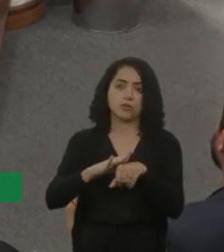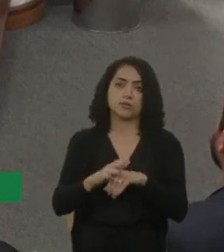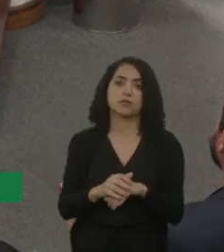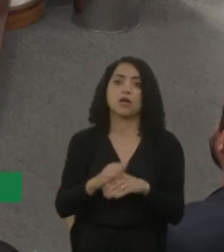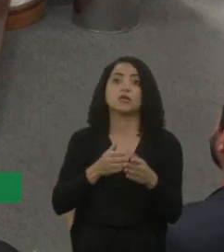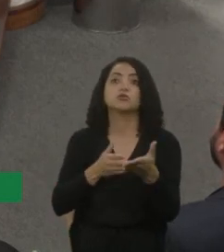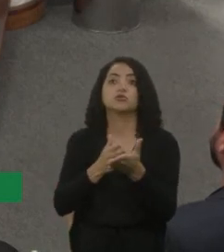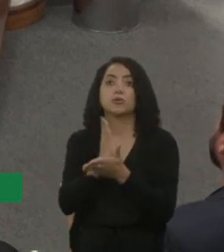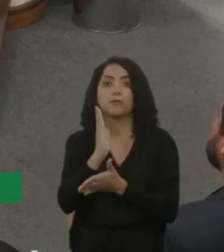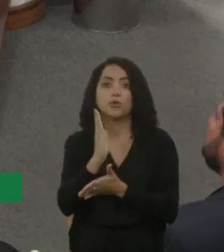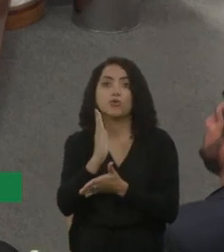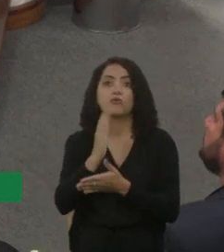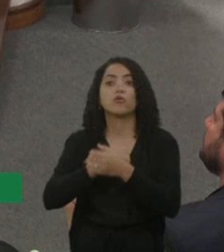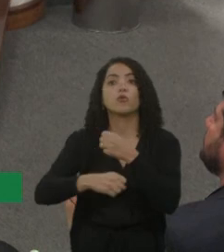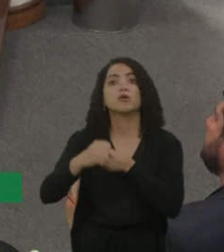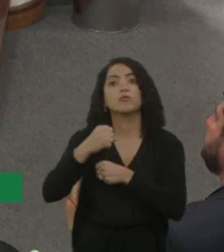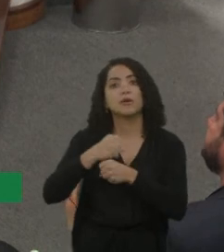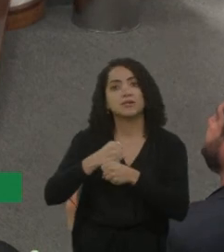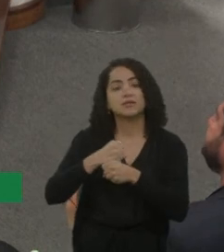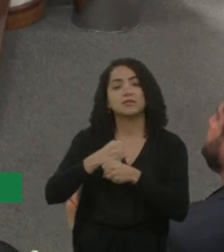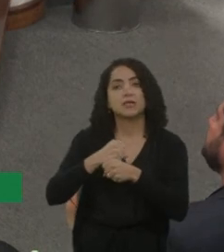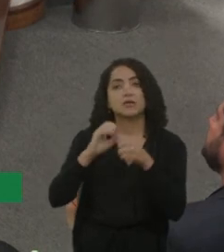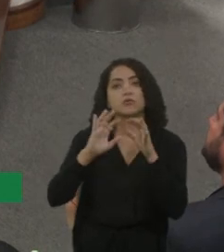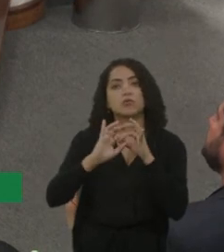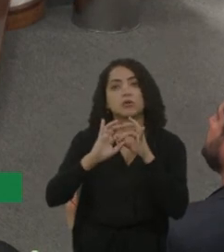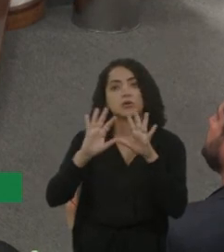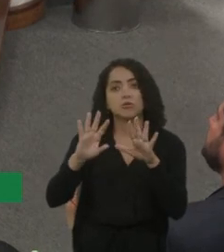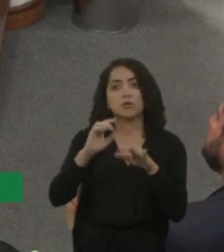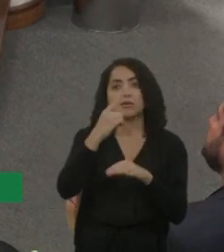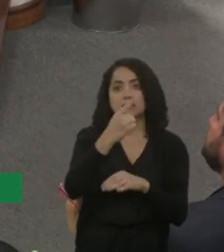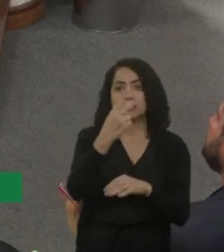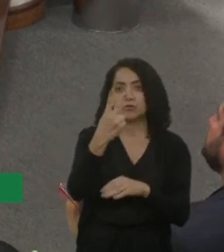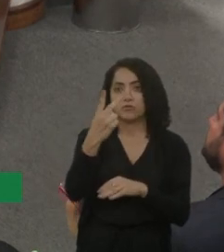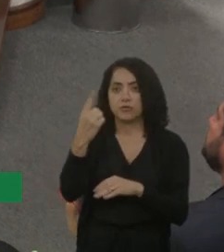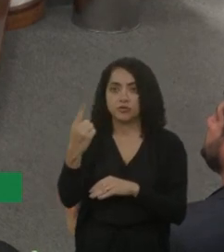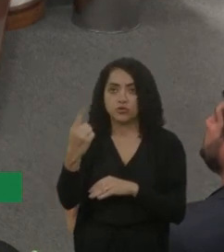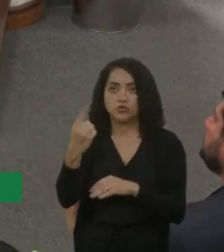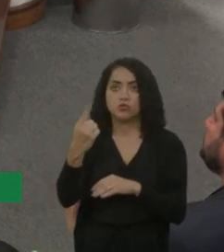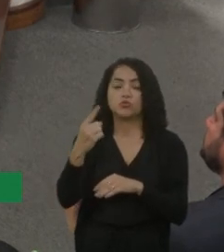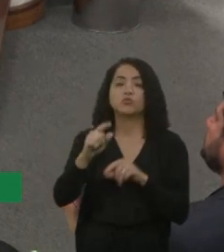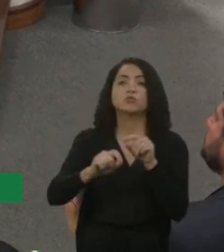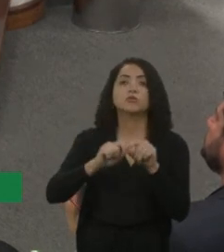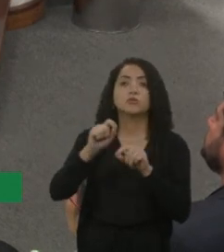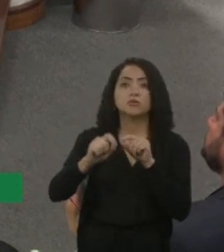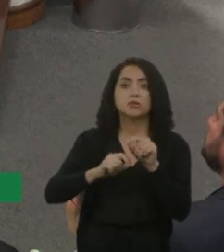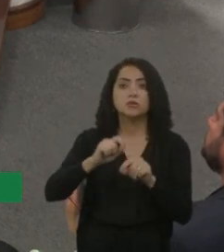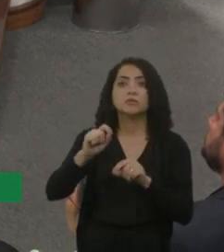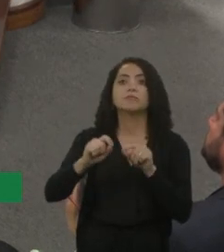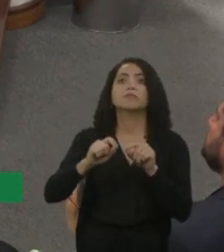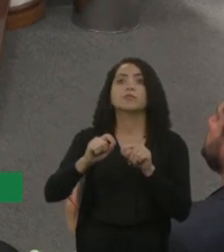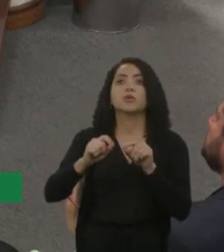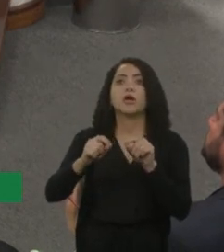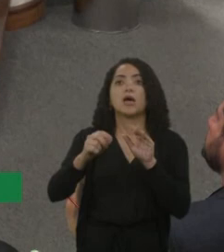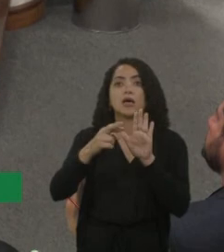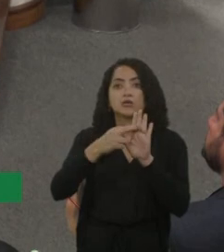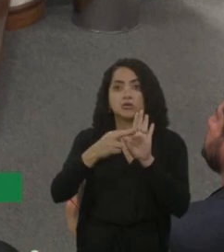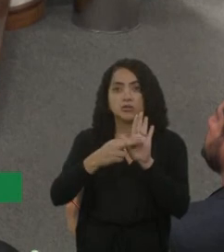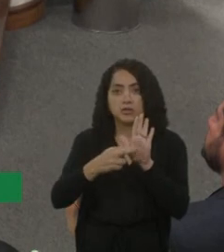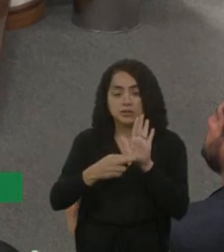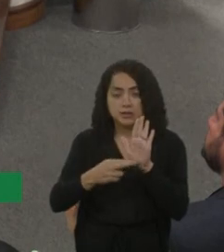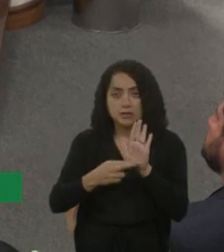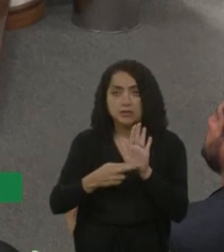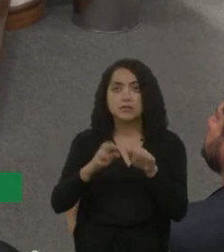Aprovamos, no ano passado, a deliberação 121, que estabelece a diretriz para as doenças raras no Estado de